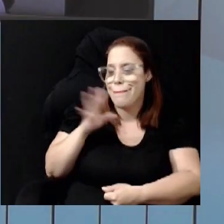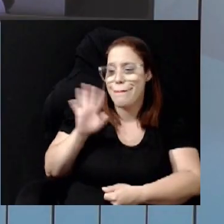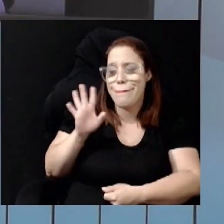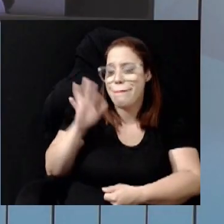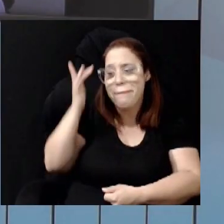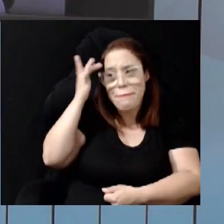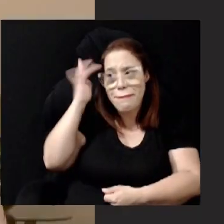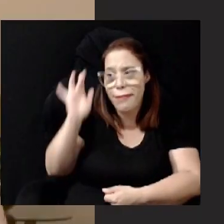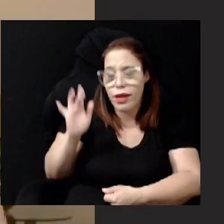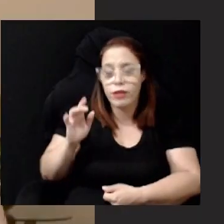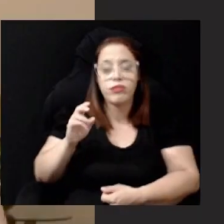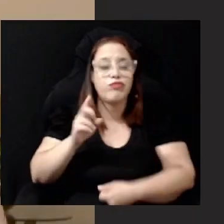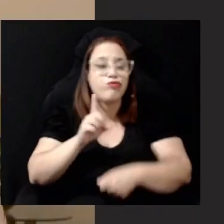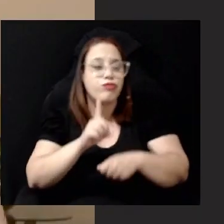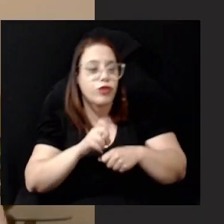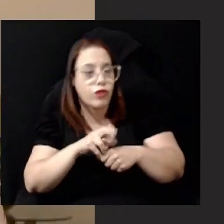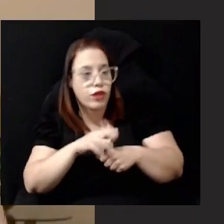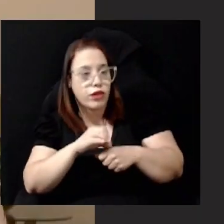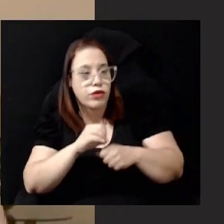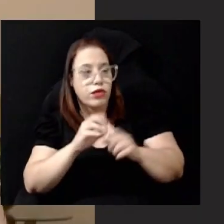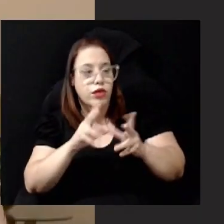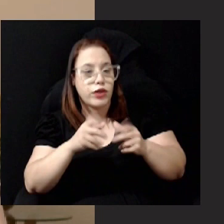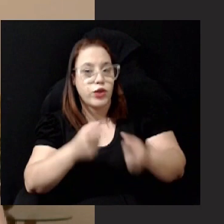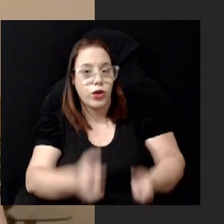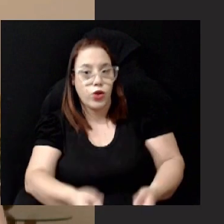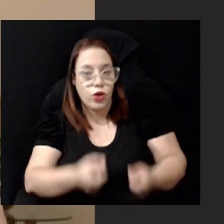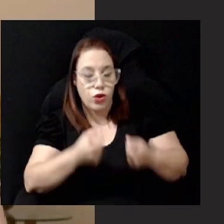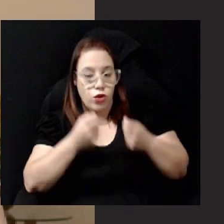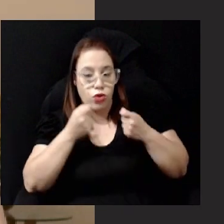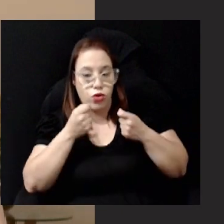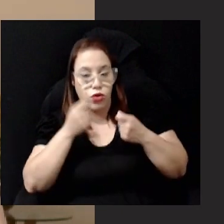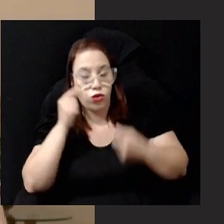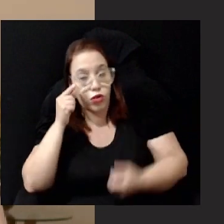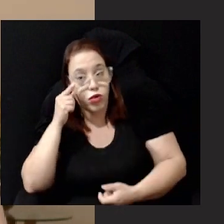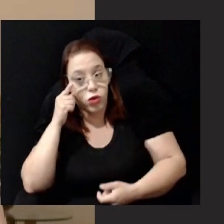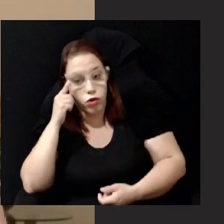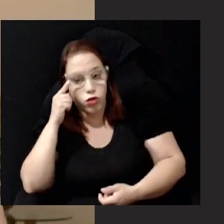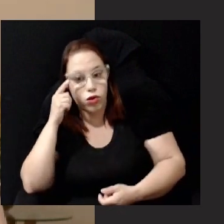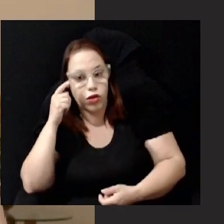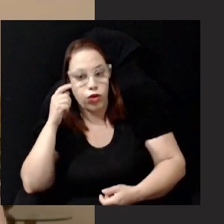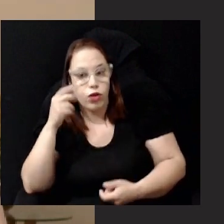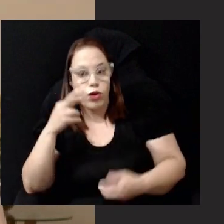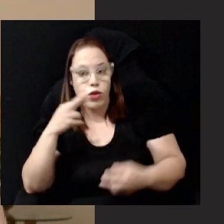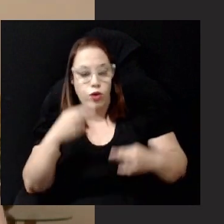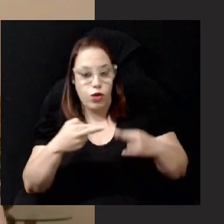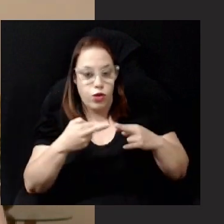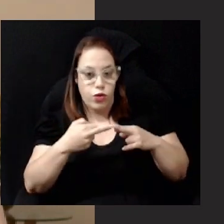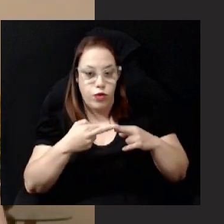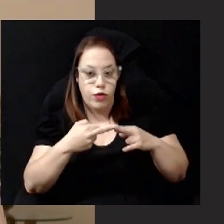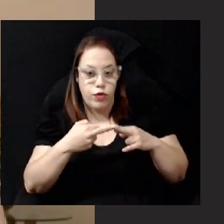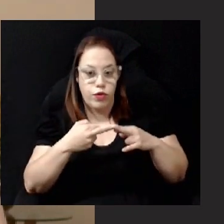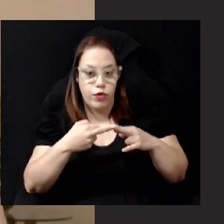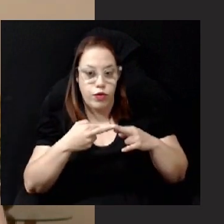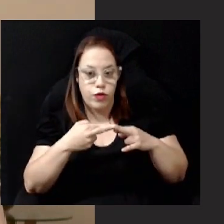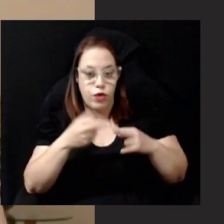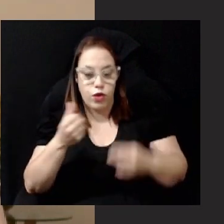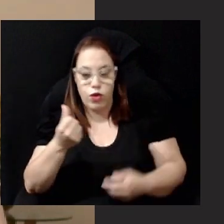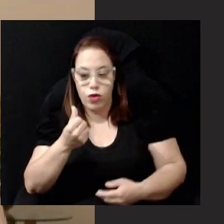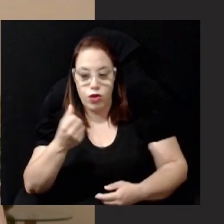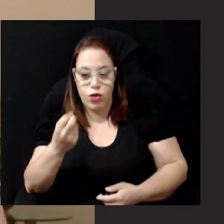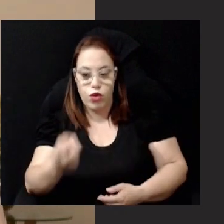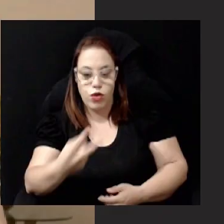Vinícius? A grande maioria. O tumor ósseo ele é raro, então ele representa, como você falou, algo em torno de 1